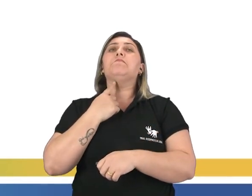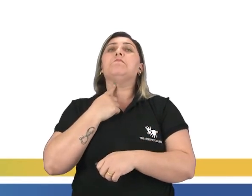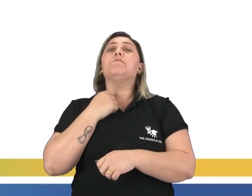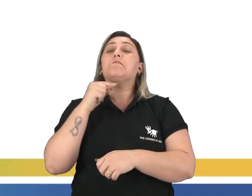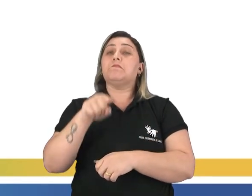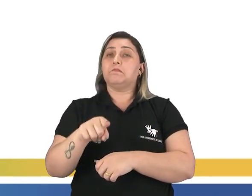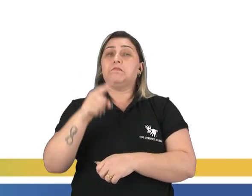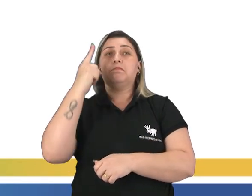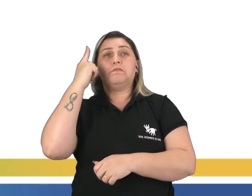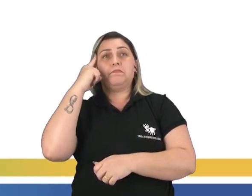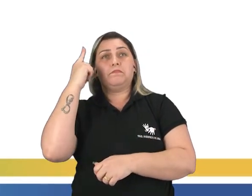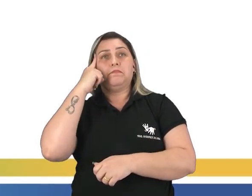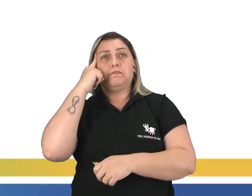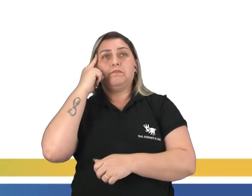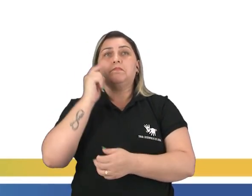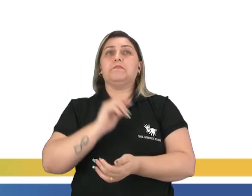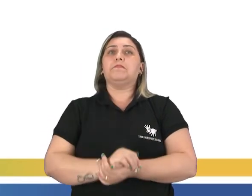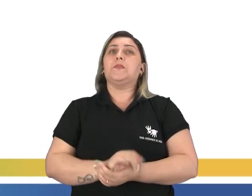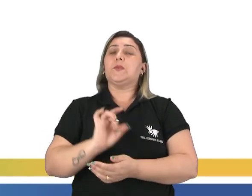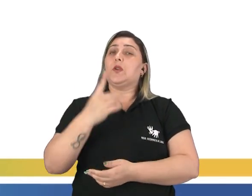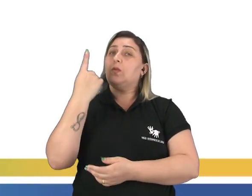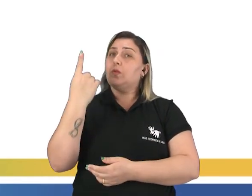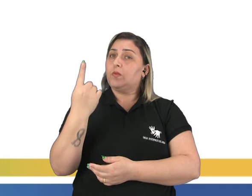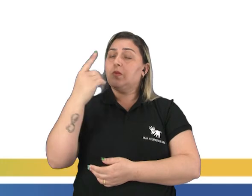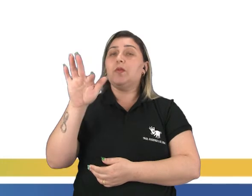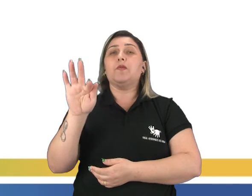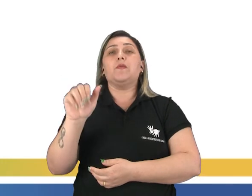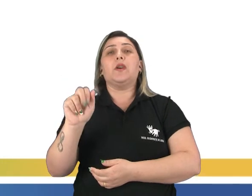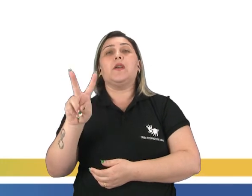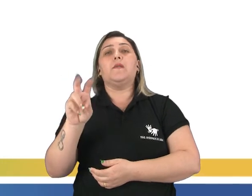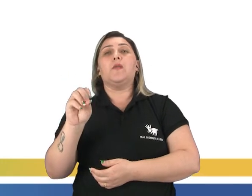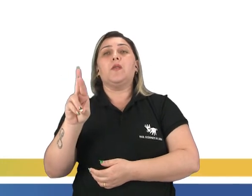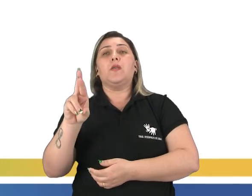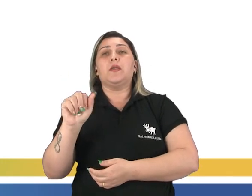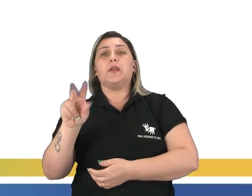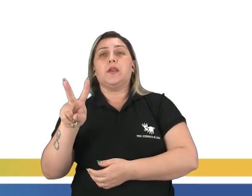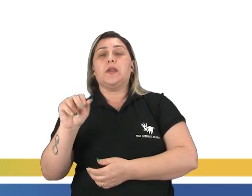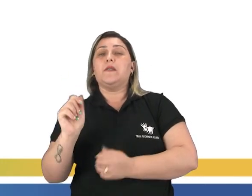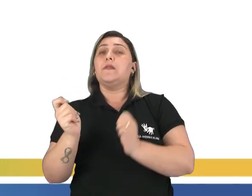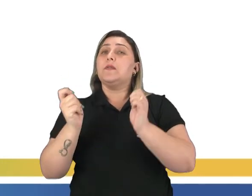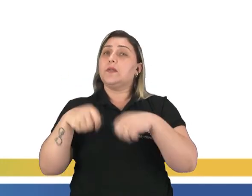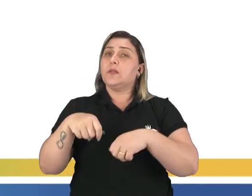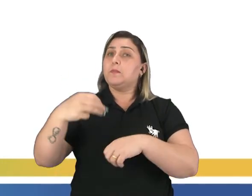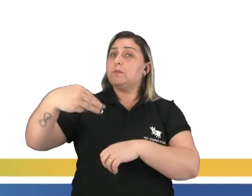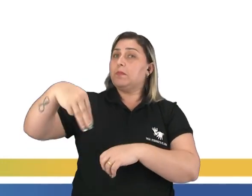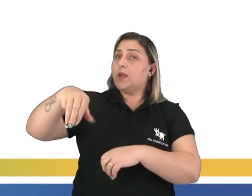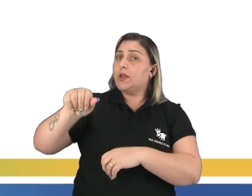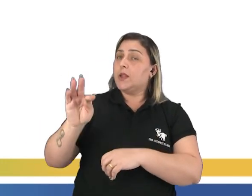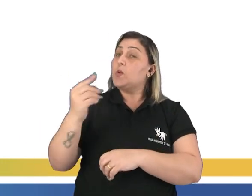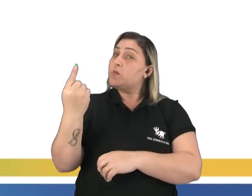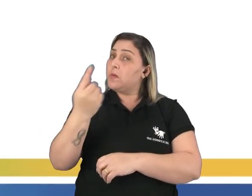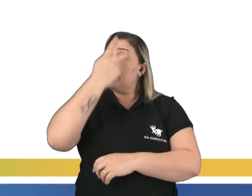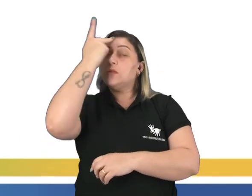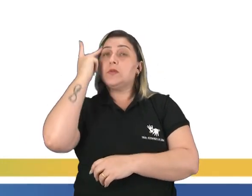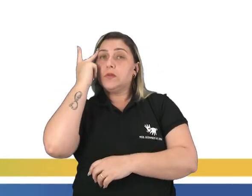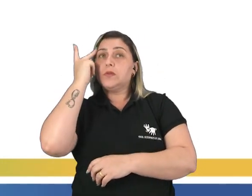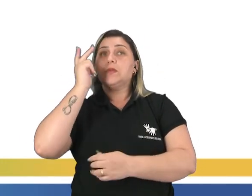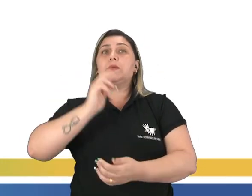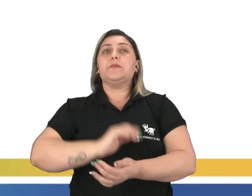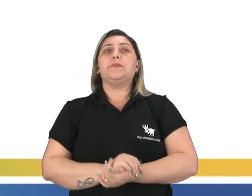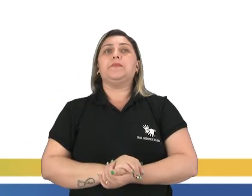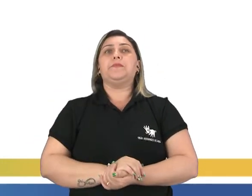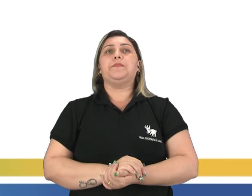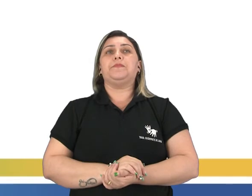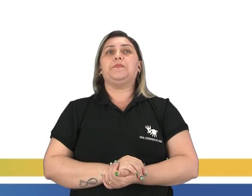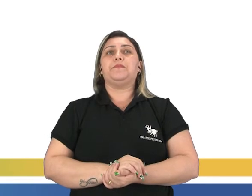Quando você vai pensar nos casos favoráveis, né, vai ser somente um, né? Porque a gente quer saber qual é a probabilidade de Matheus, ou seja, uma pessoa, ou seja, a quantidade é o número